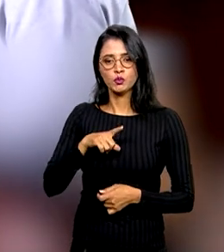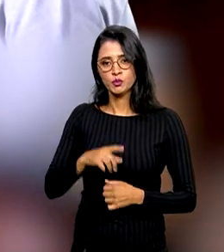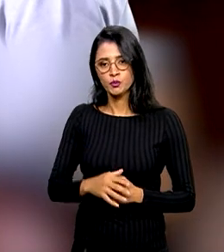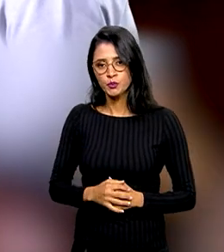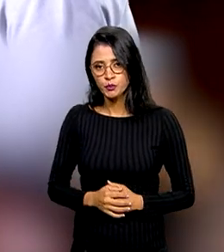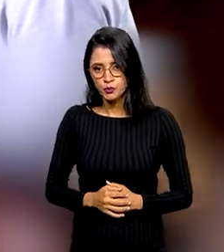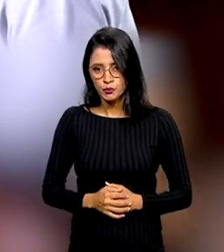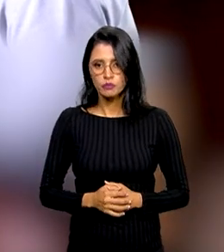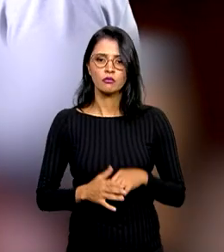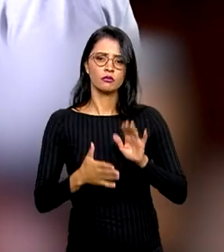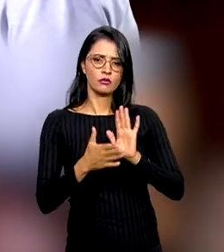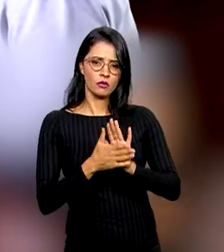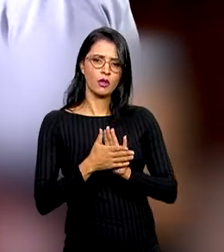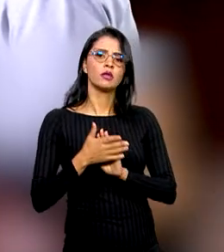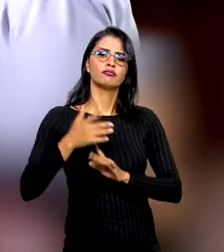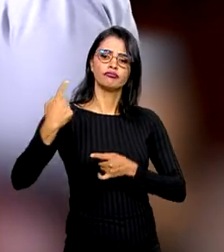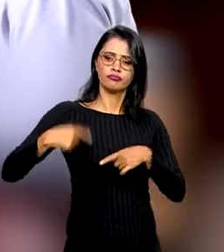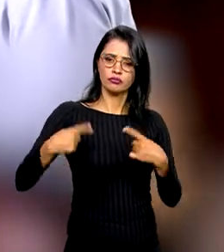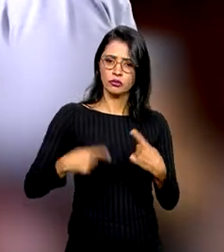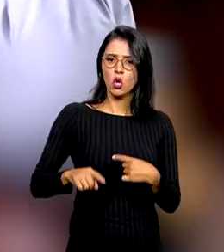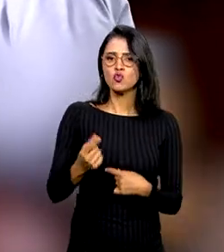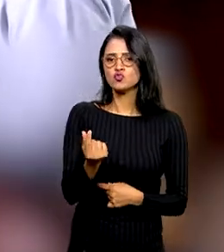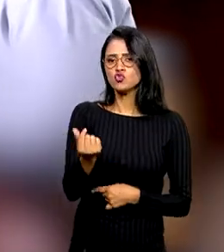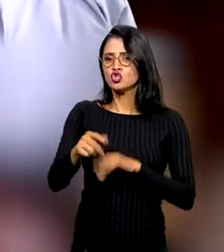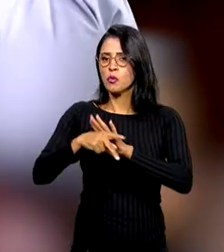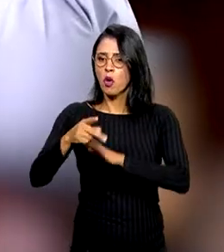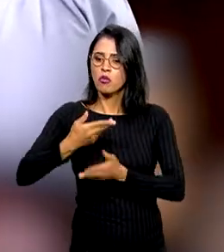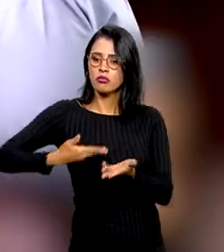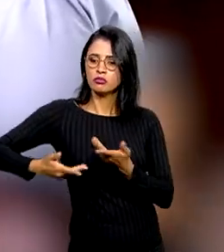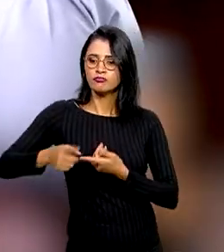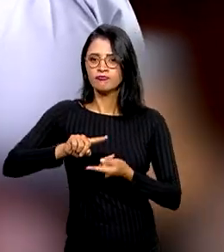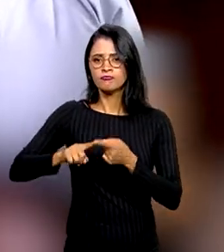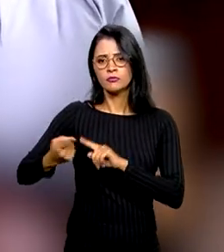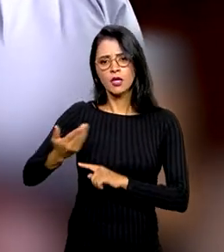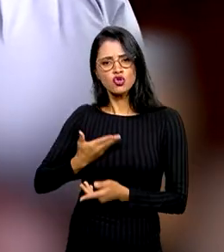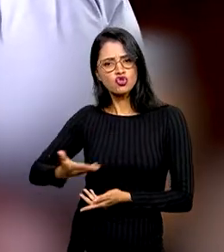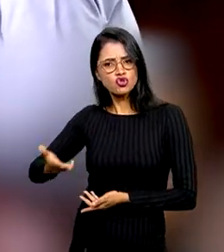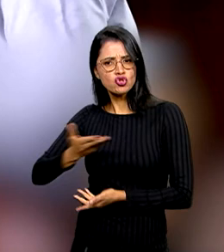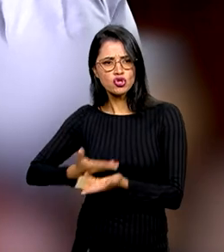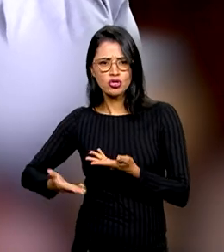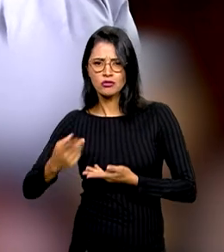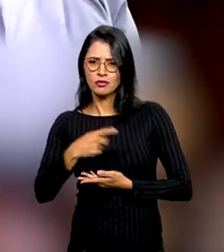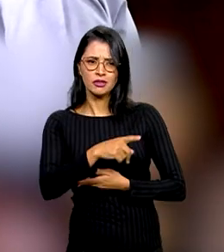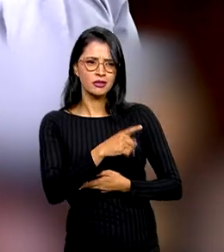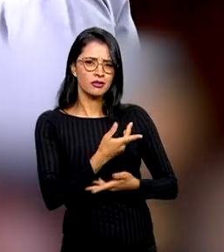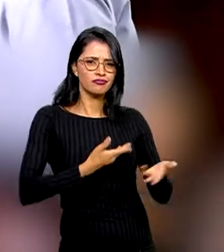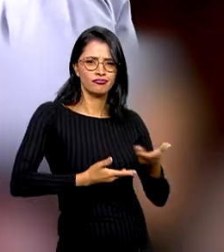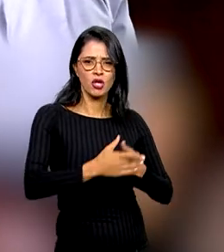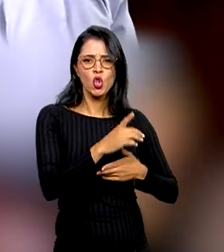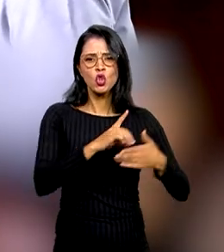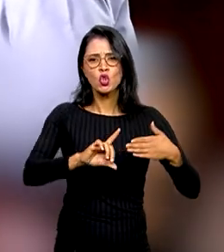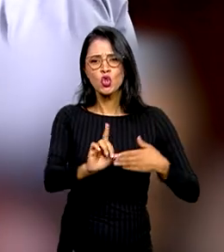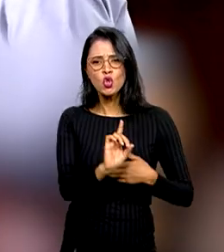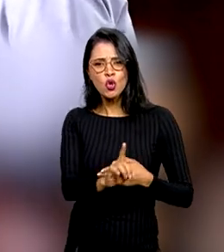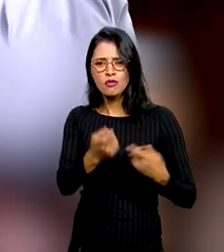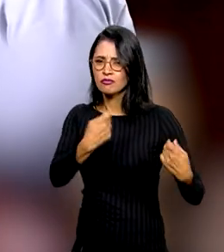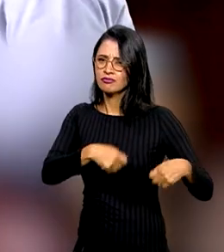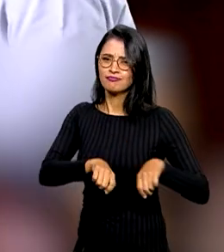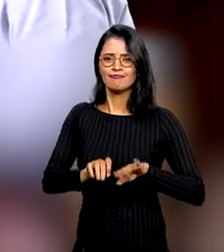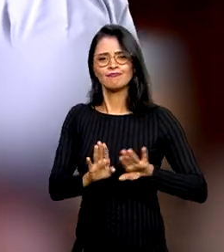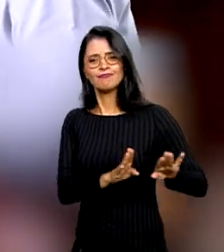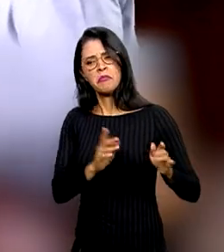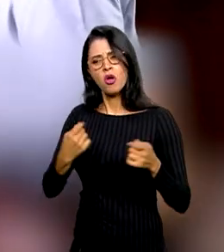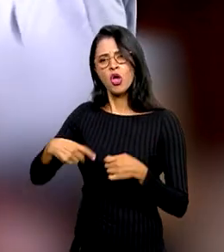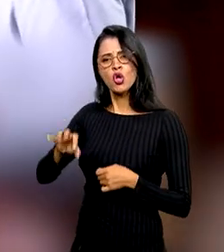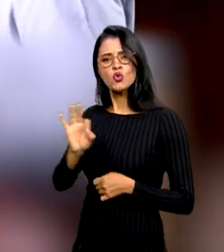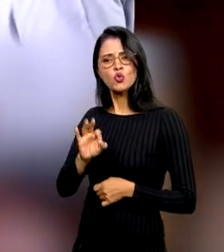propus a discussão de uma moeda de negócio entre nós, porque a gente não precisa ficar negociando com o dólar. A gente pode negociar nas